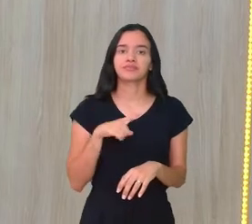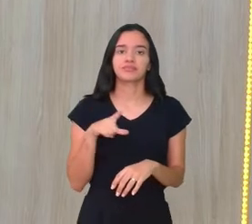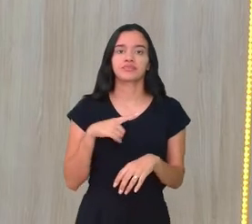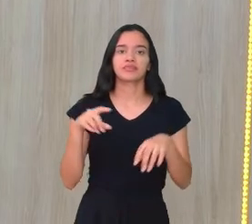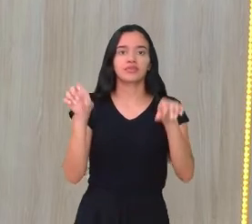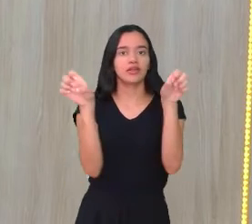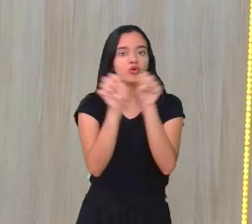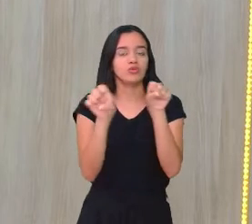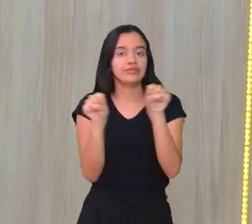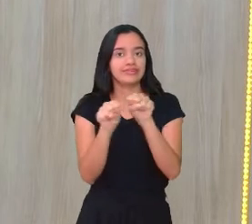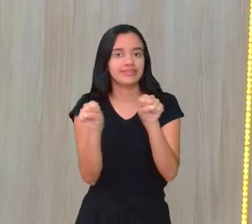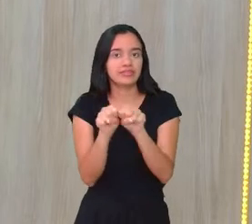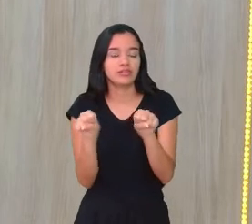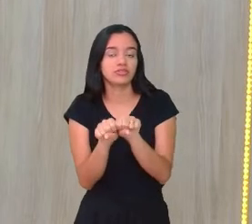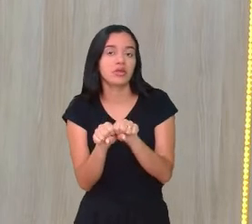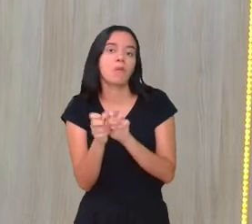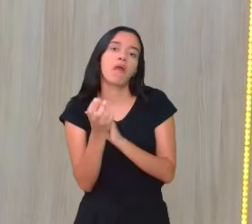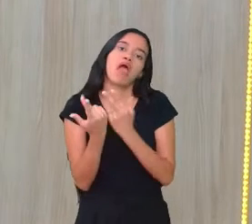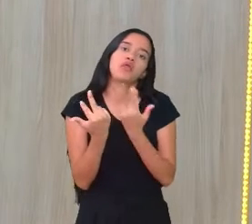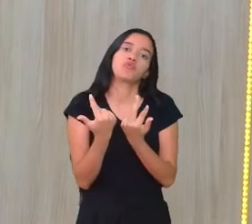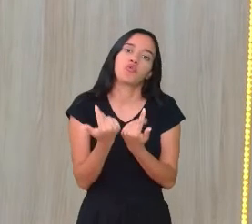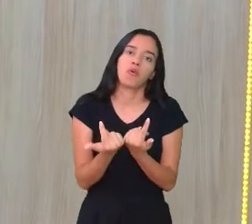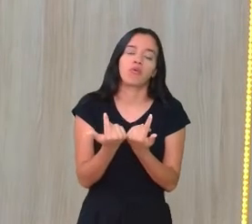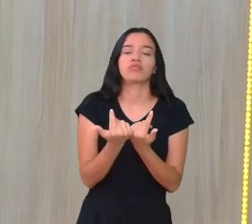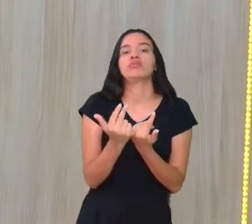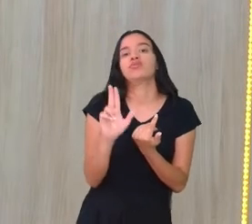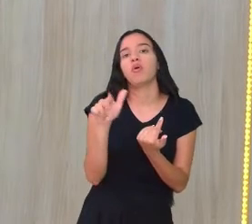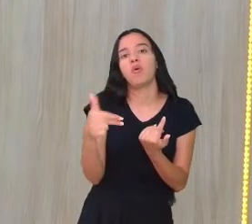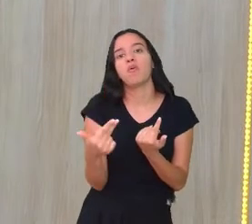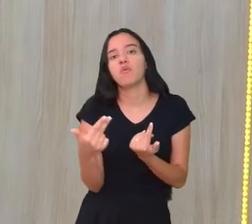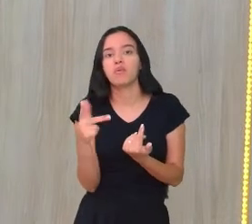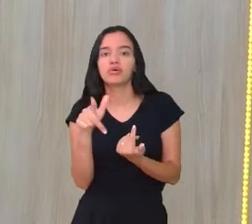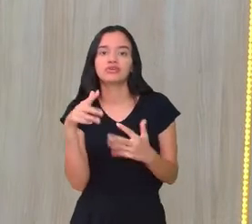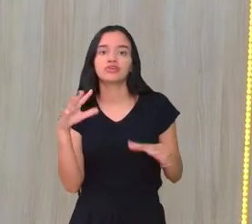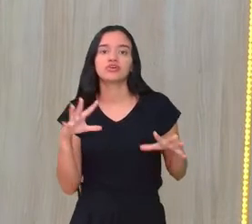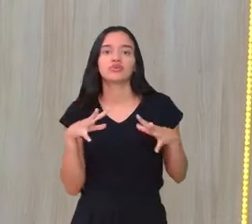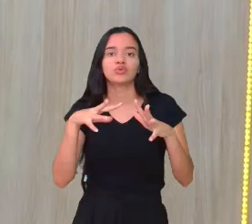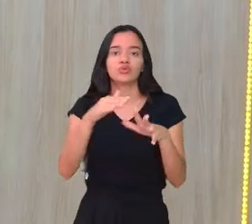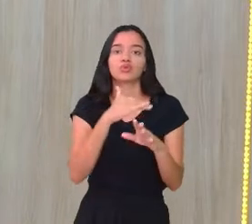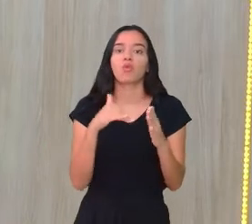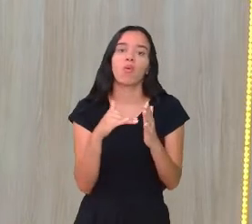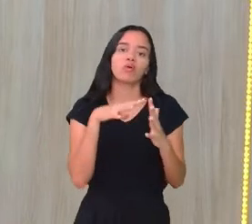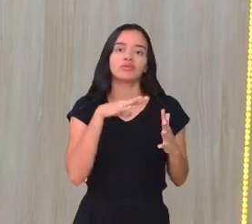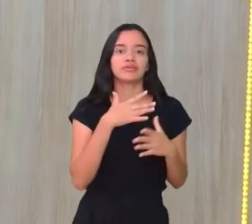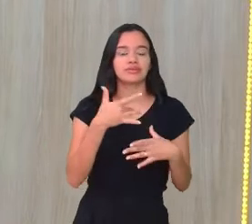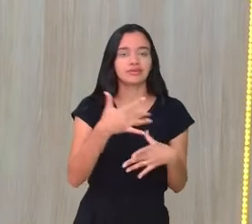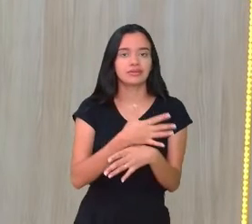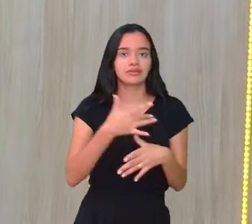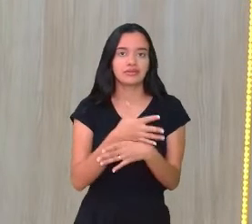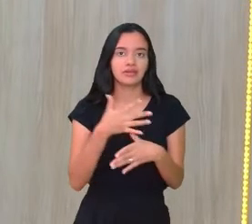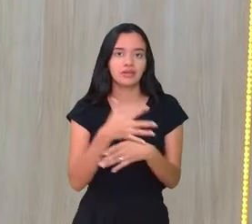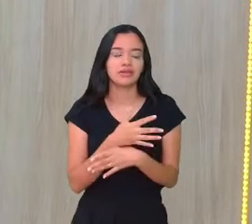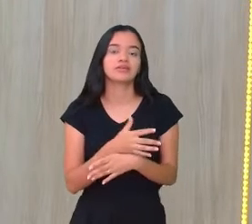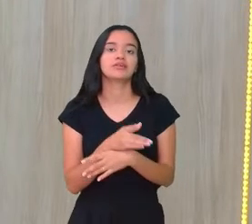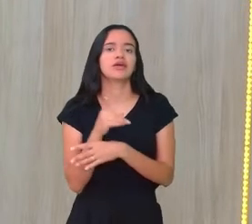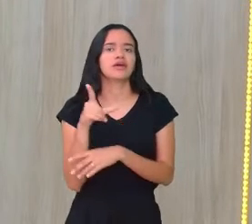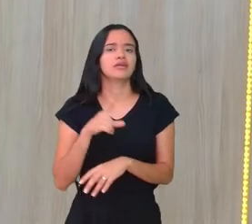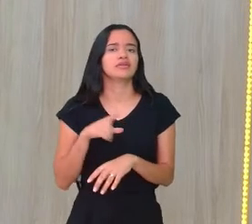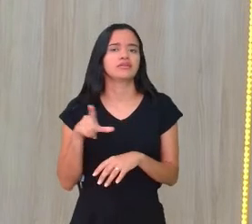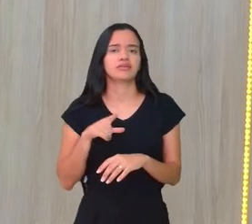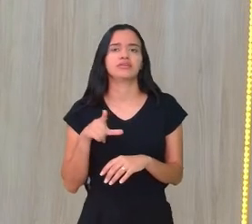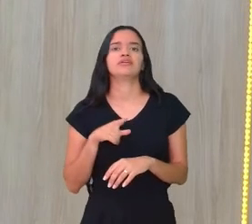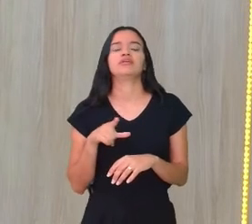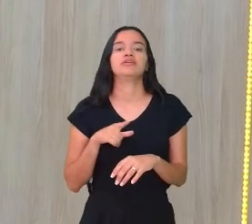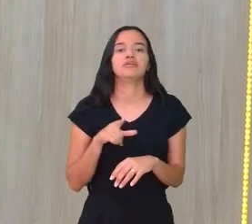sistema de tratamento de esgoto semelhante, né? Toda a cidade, em vários pontos da cidade, deveriam ter,